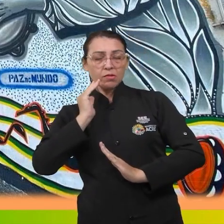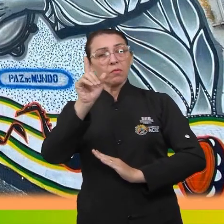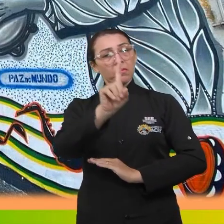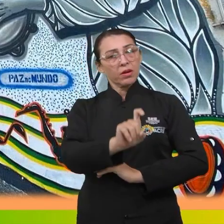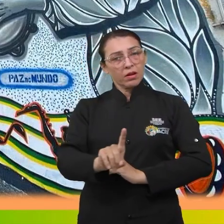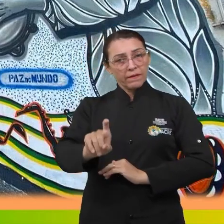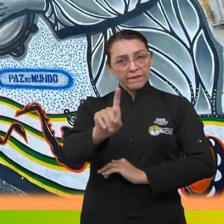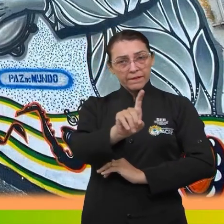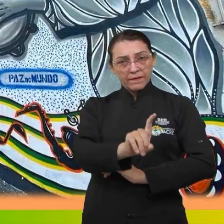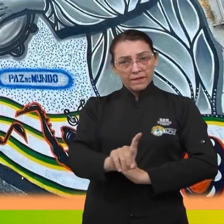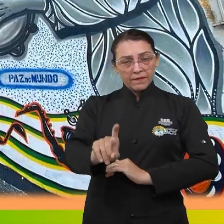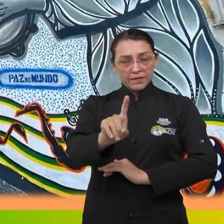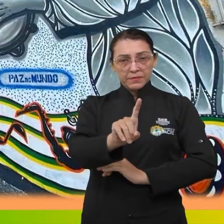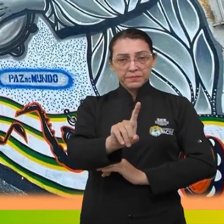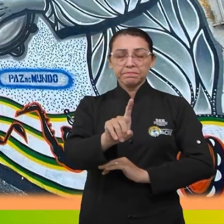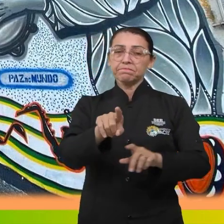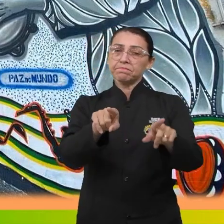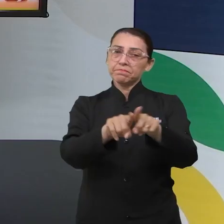grafite, ele